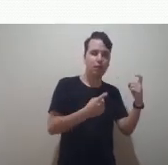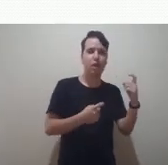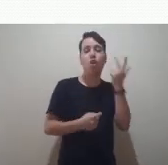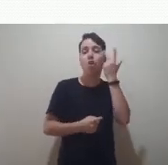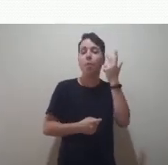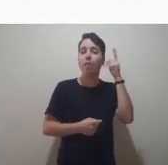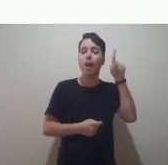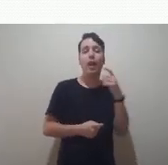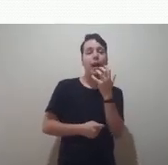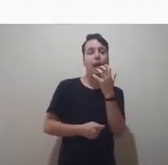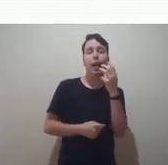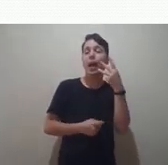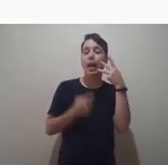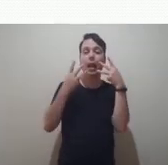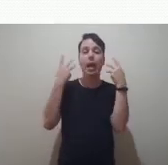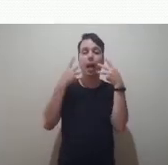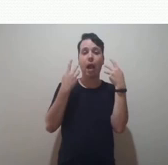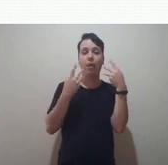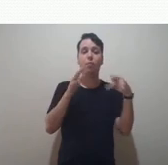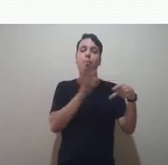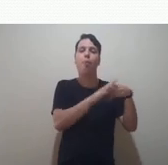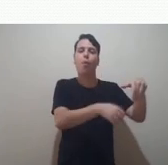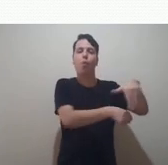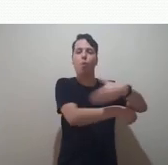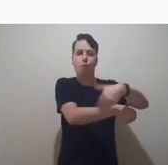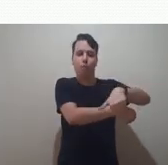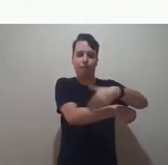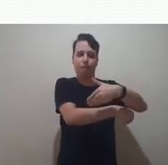Geralmente são gatos que têm acesso à rua,